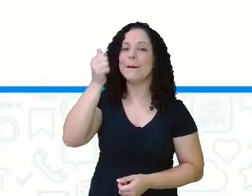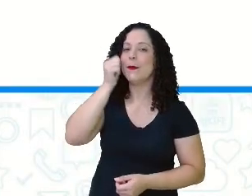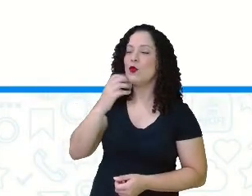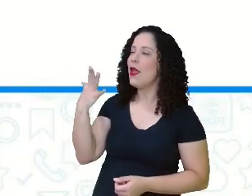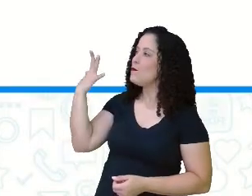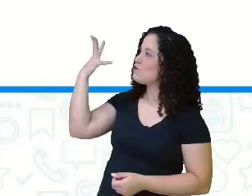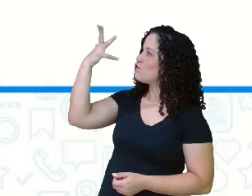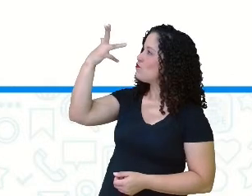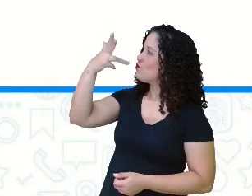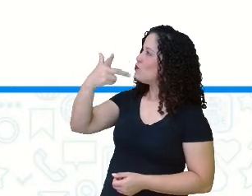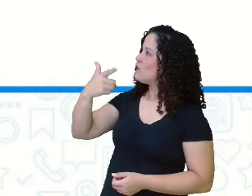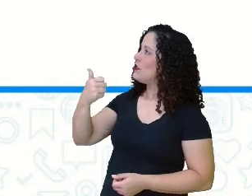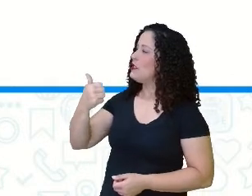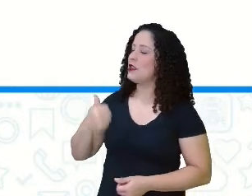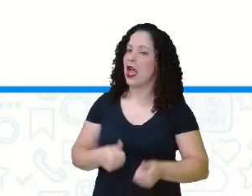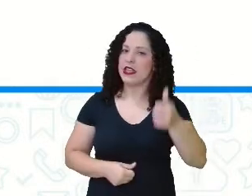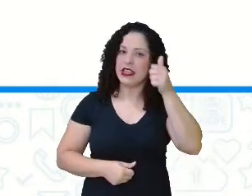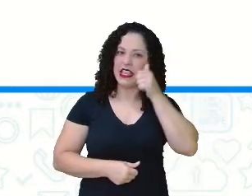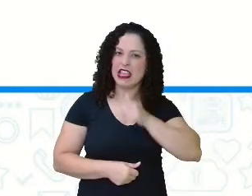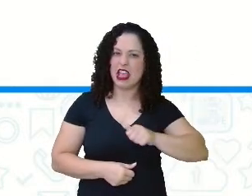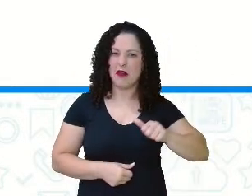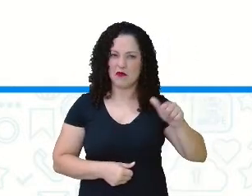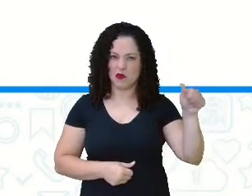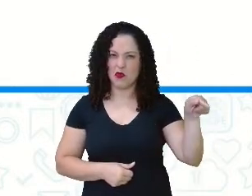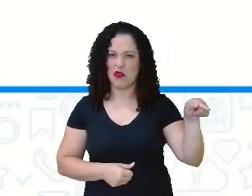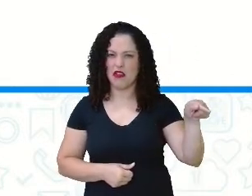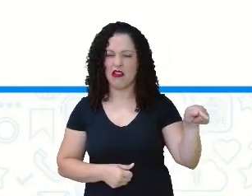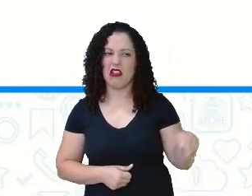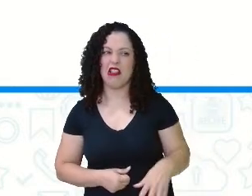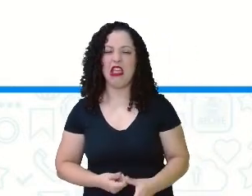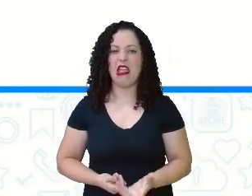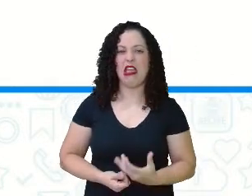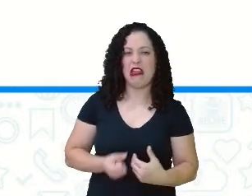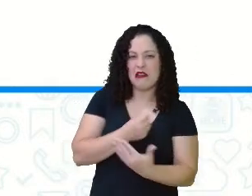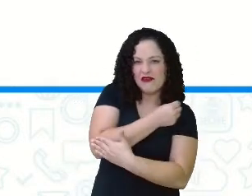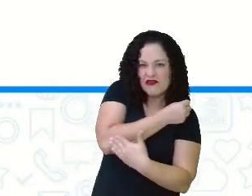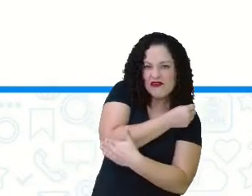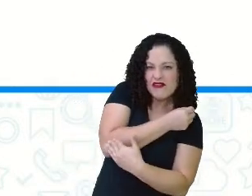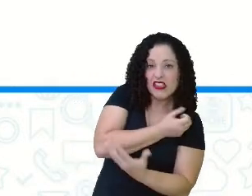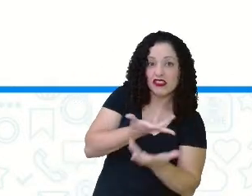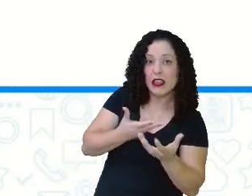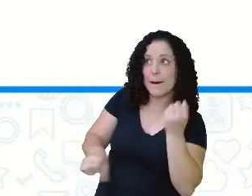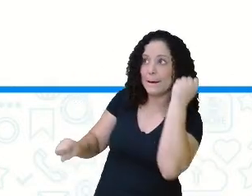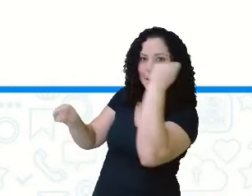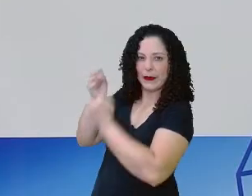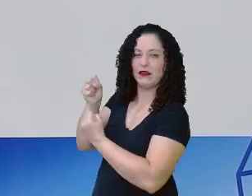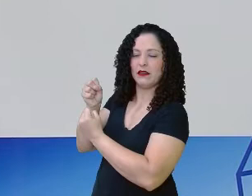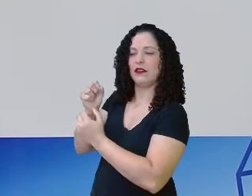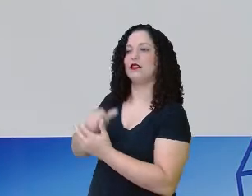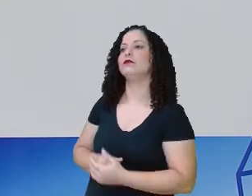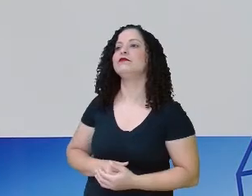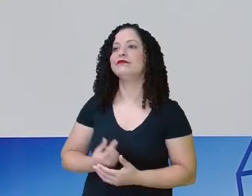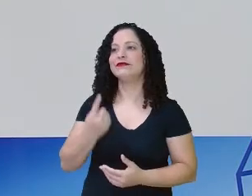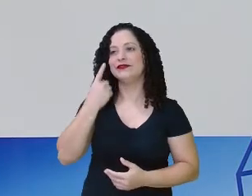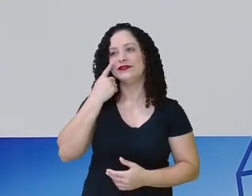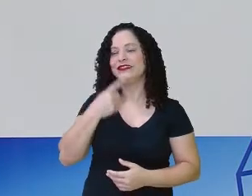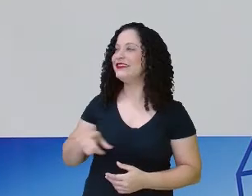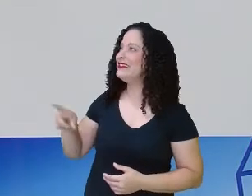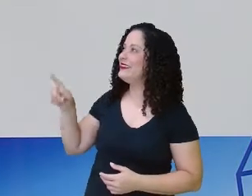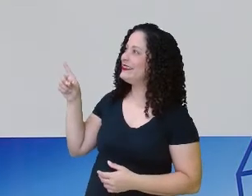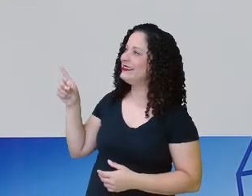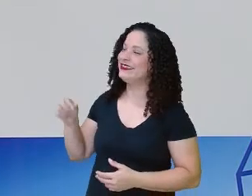é invejada por uma madrasta que tenta matá-la. Se você tem dificuldade em imaginar, olha aí para o cantinho da tela, para o rostinho de